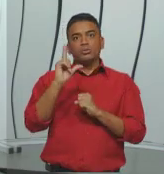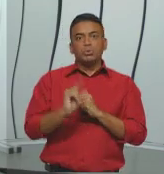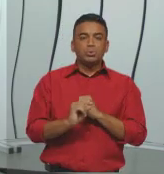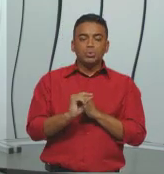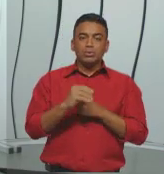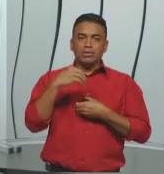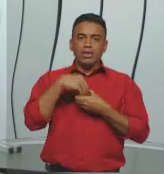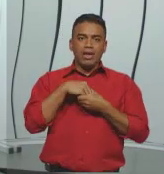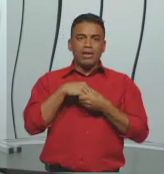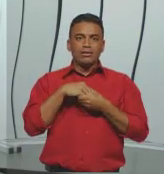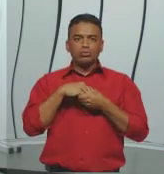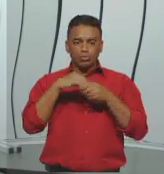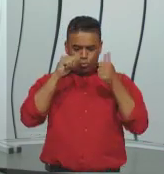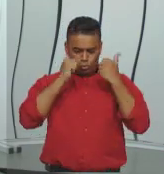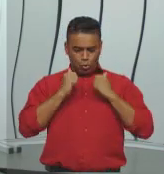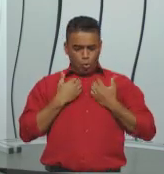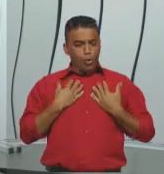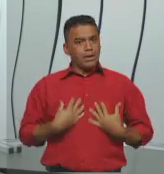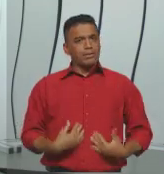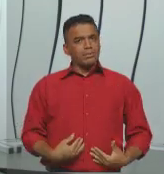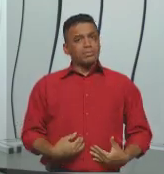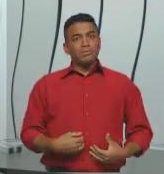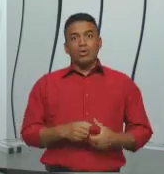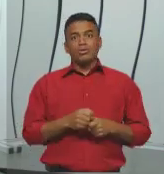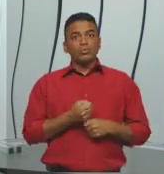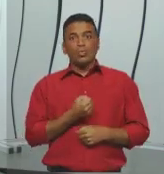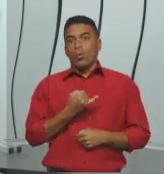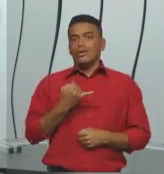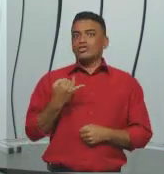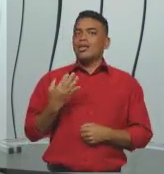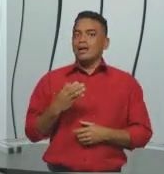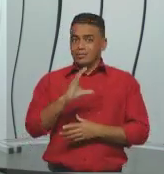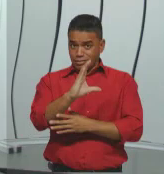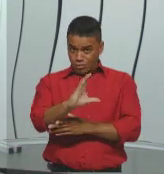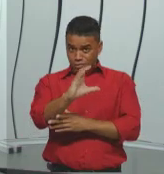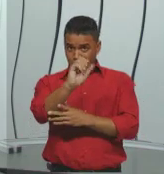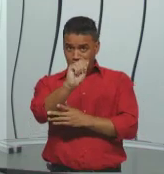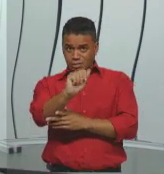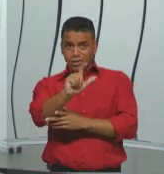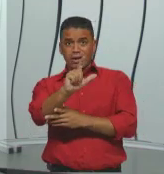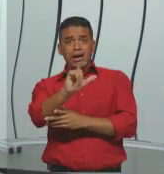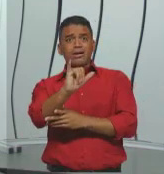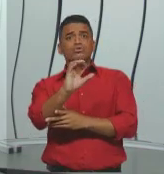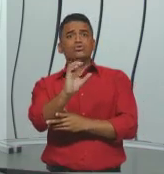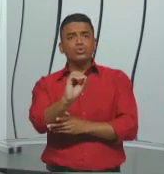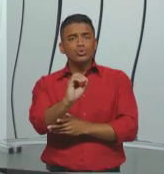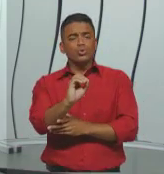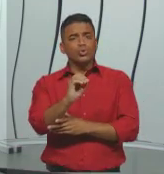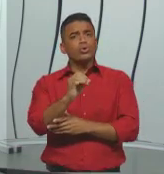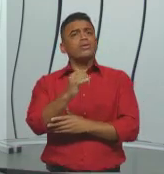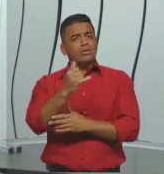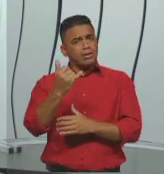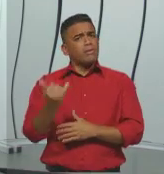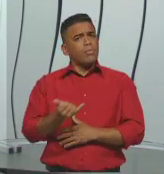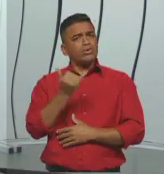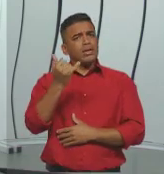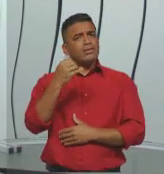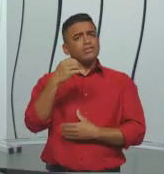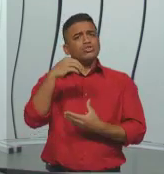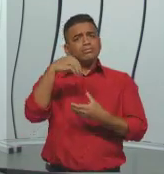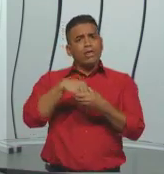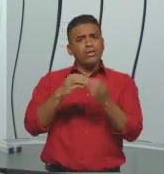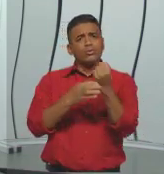humano, ele também não pode ultrapassar uma certa quantidade. O cálcio é fundamental na composição dos nossos ossos, mas